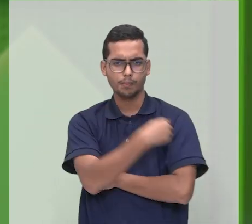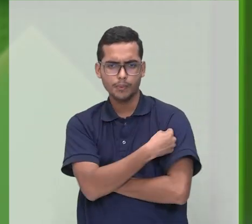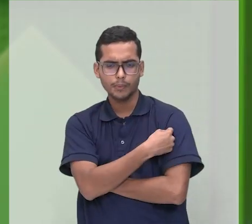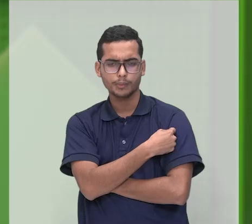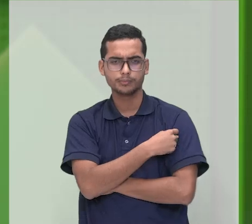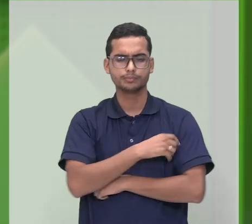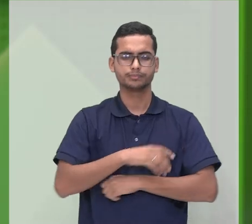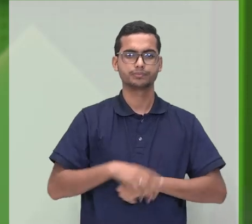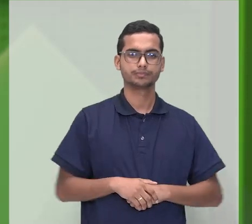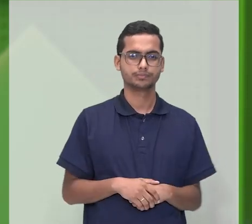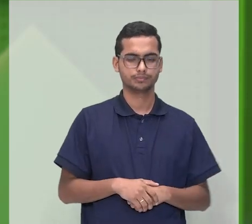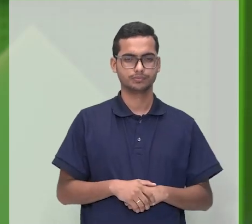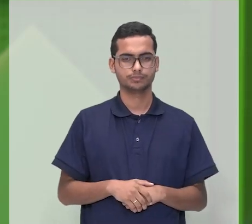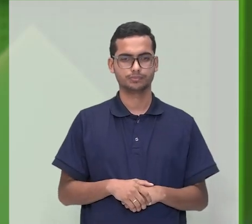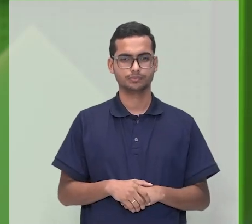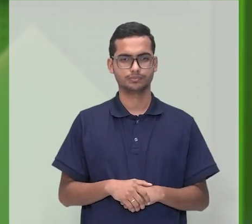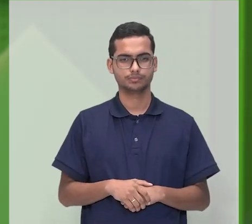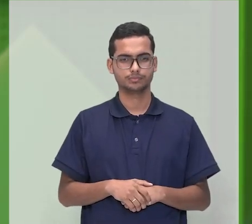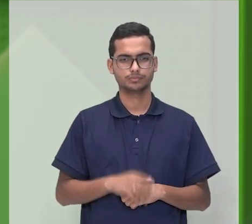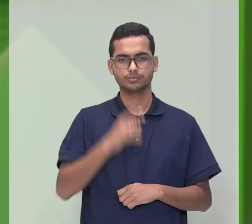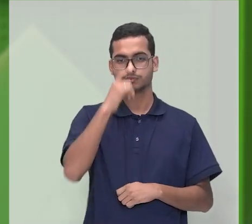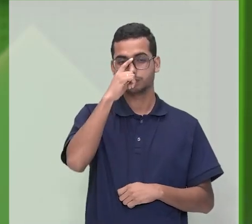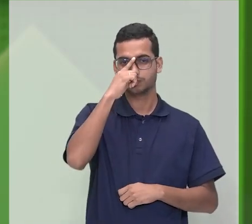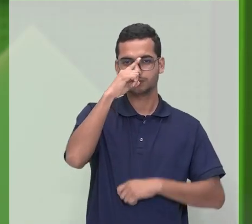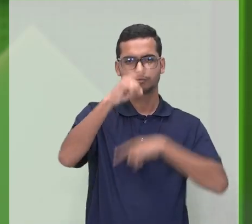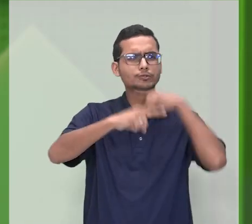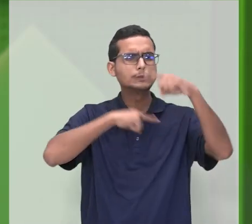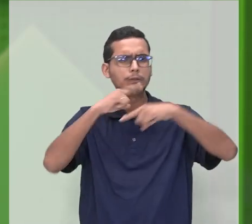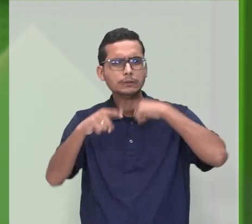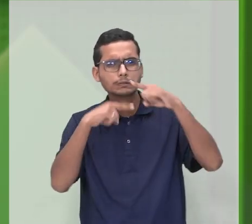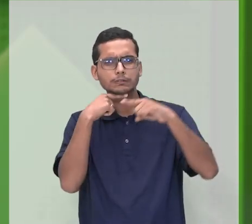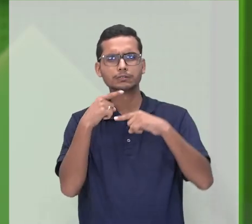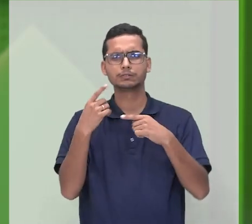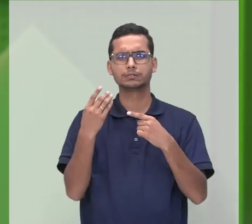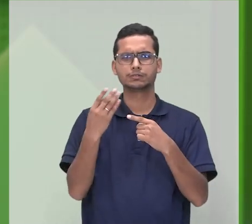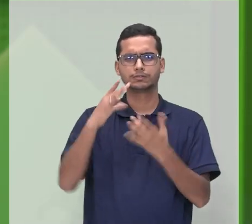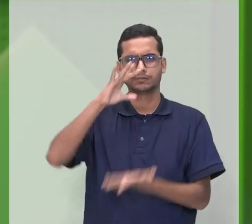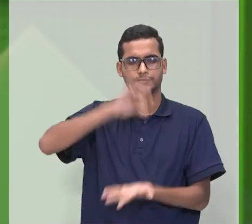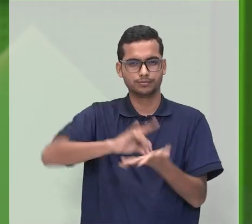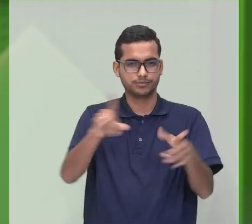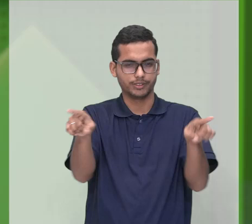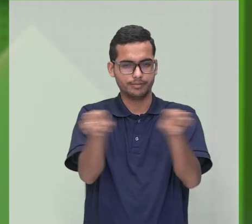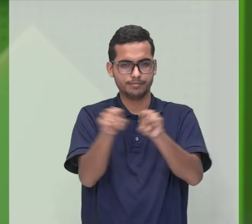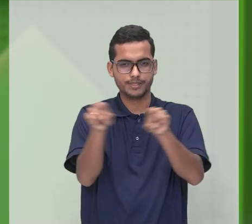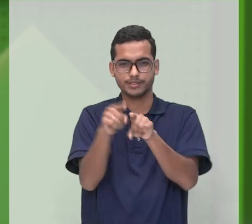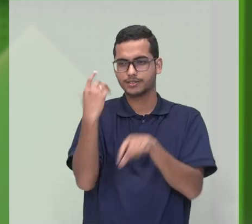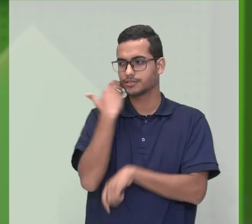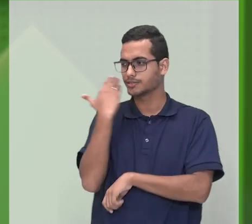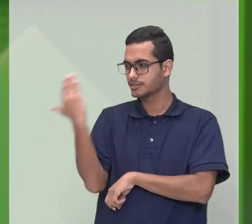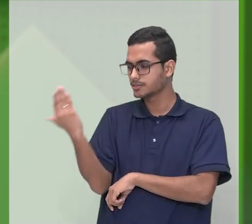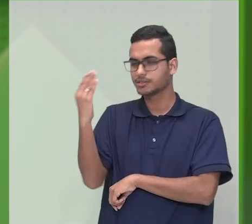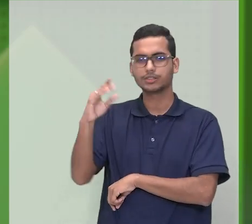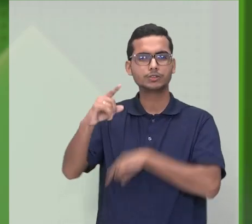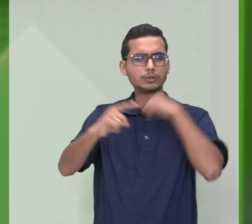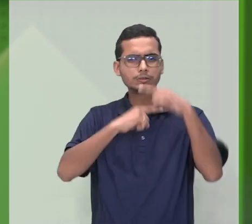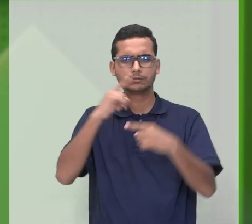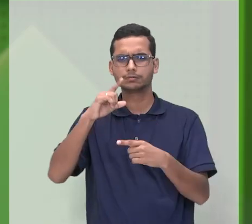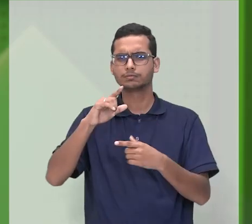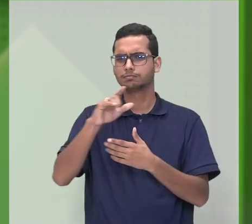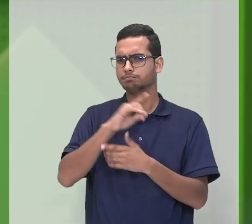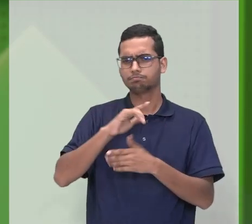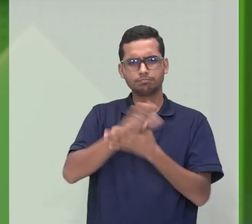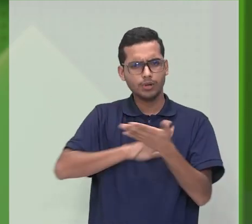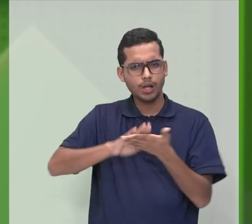se deve jamais questionar. Você tem que confiar 100% na